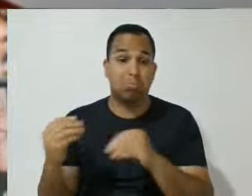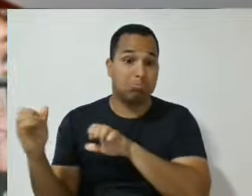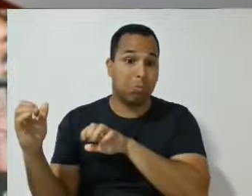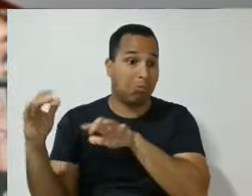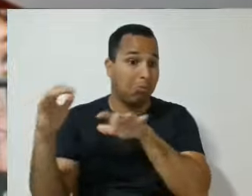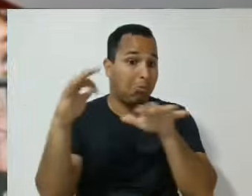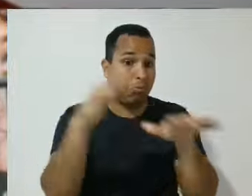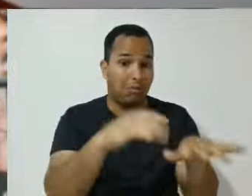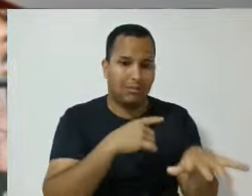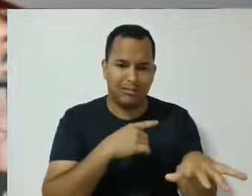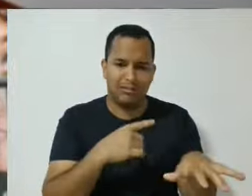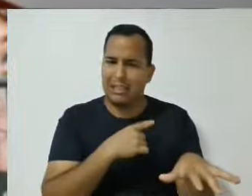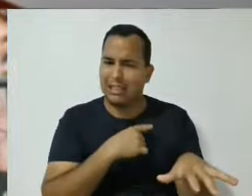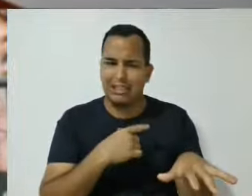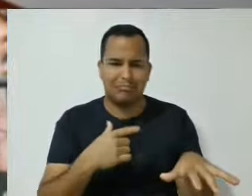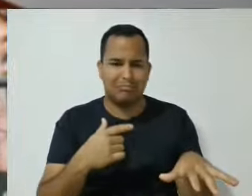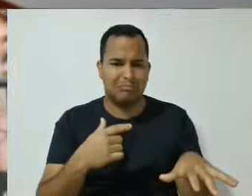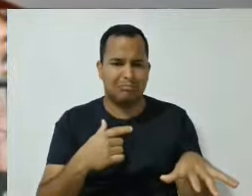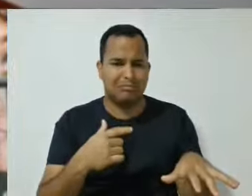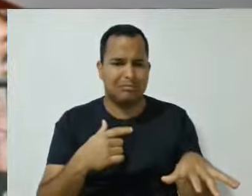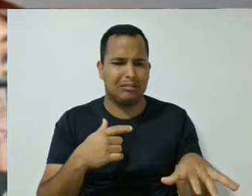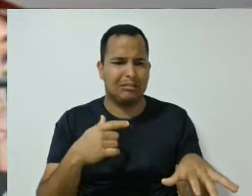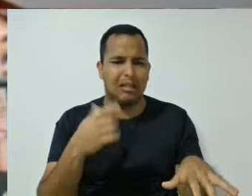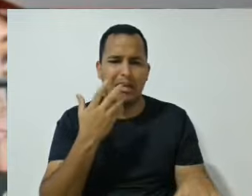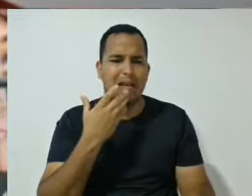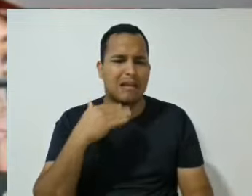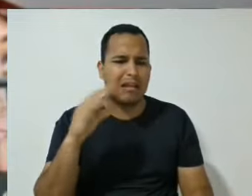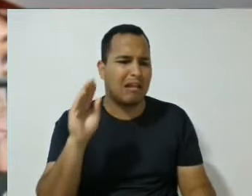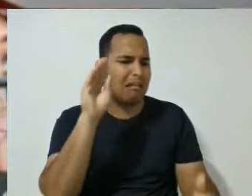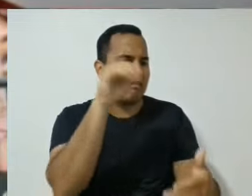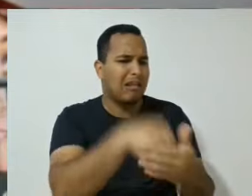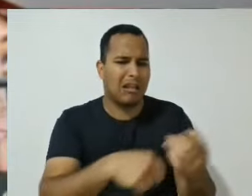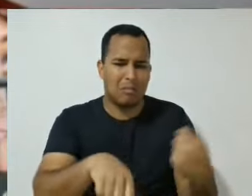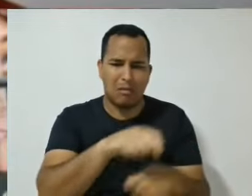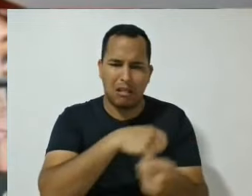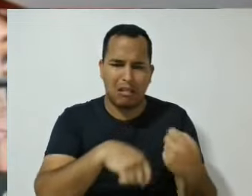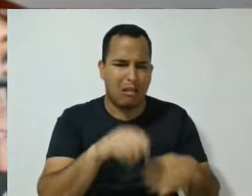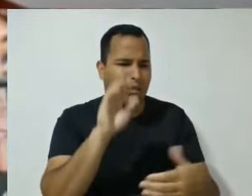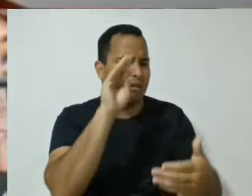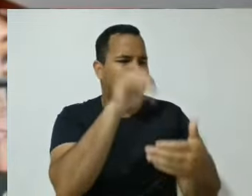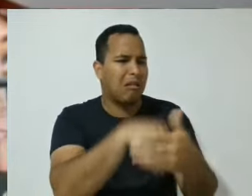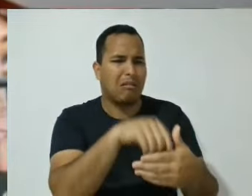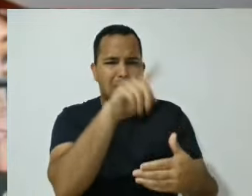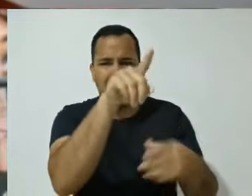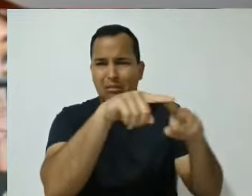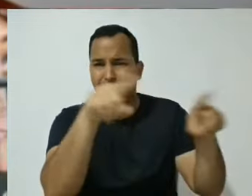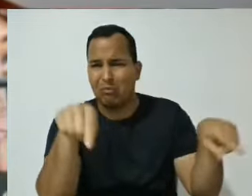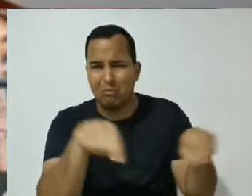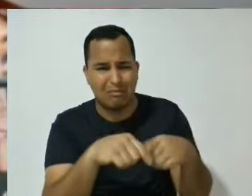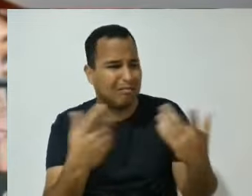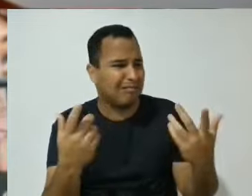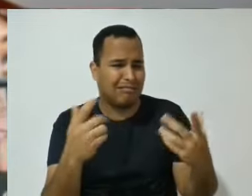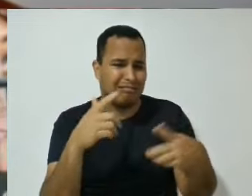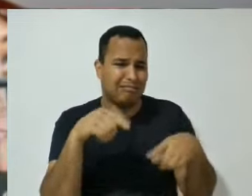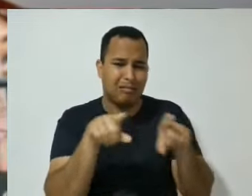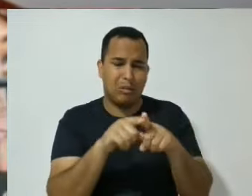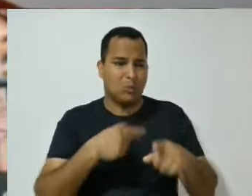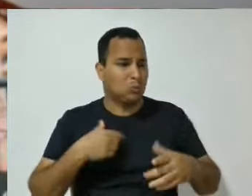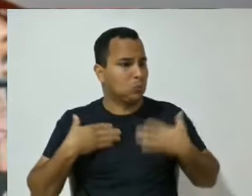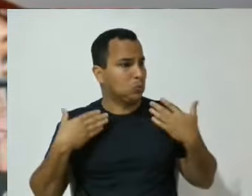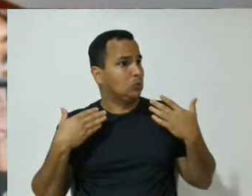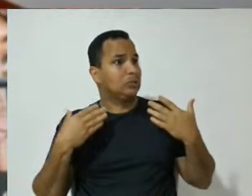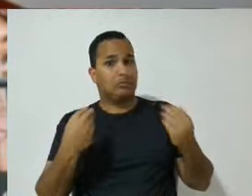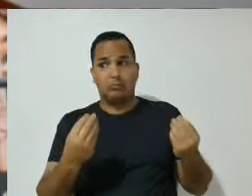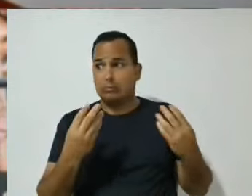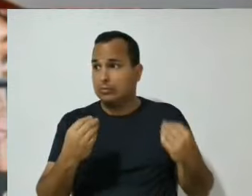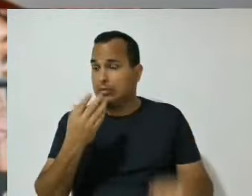nos corredores, tinha as crianças dentro da administração, nos fundos do Centro Cultural. Então, eu falei assim, gente, não é por nada